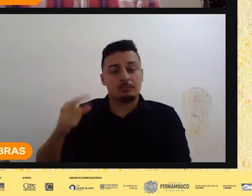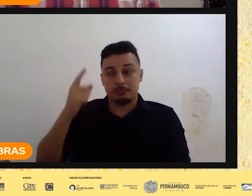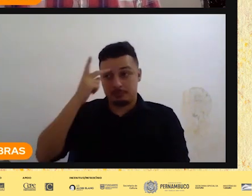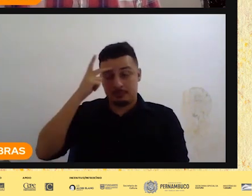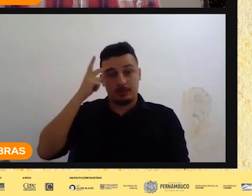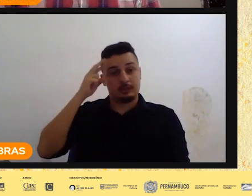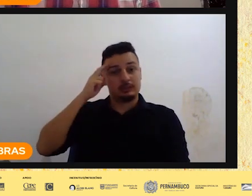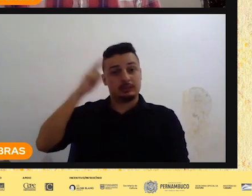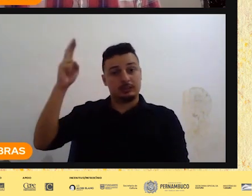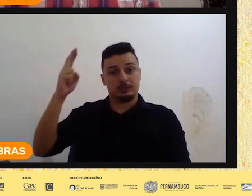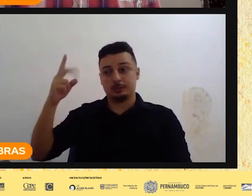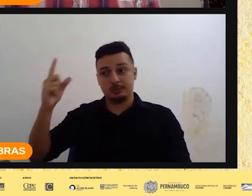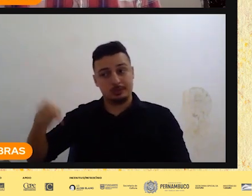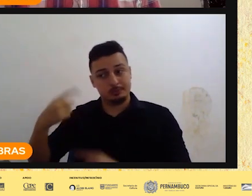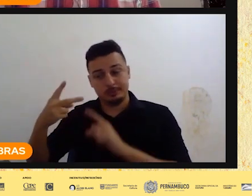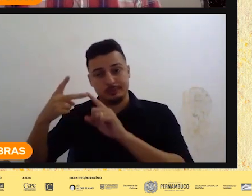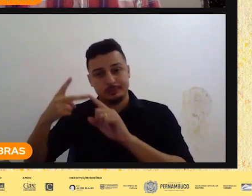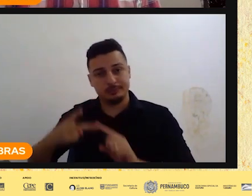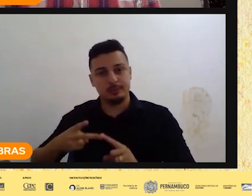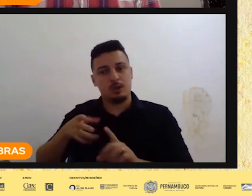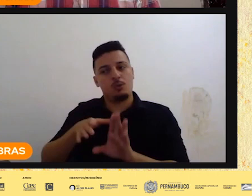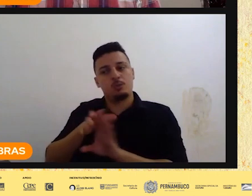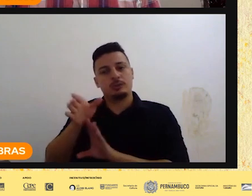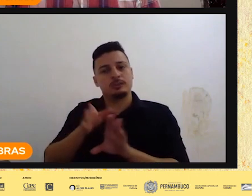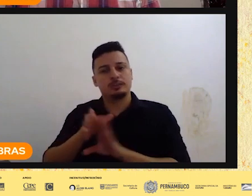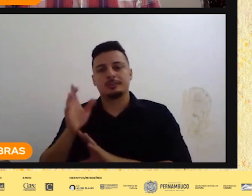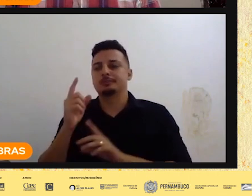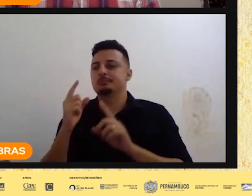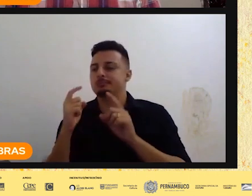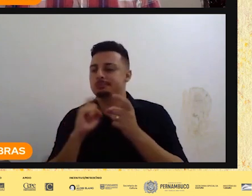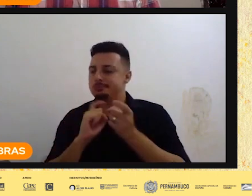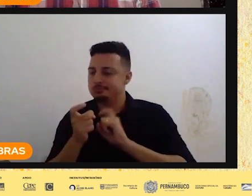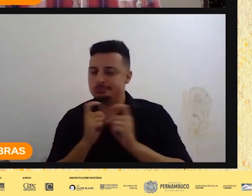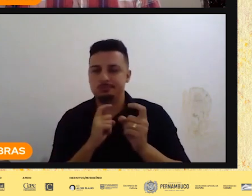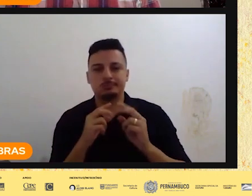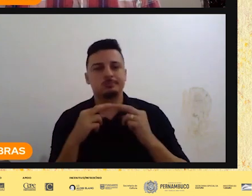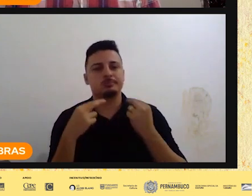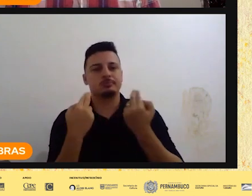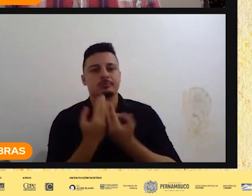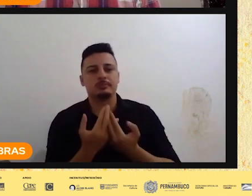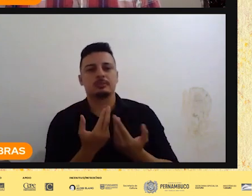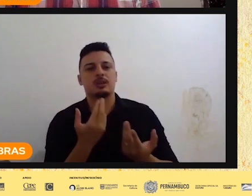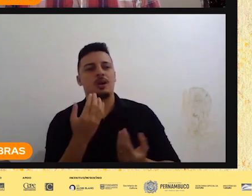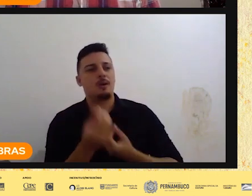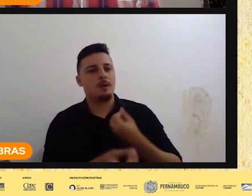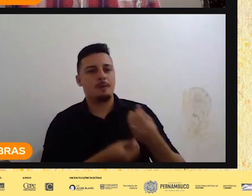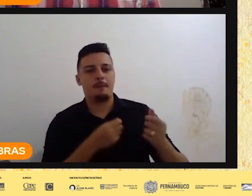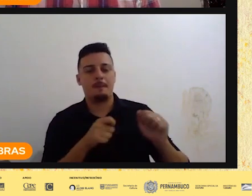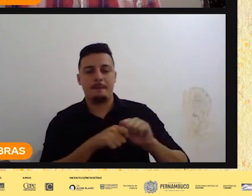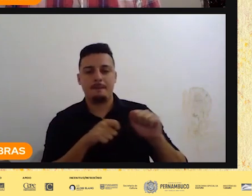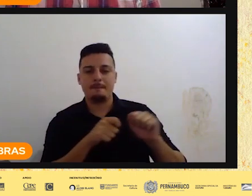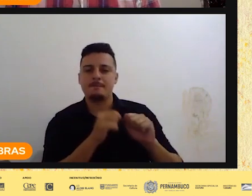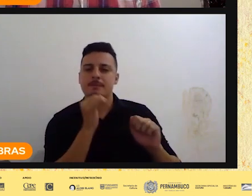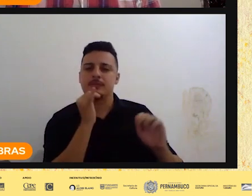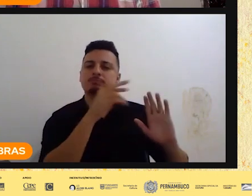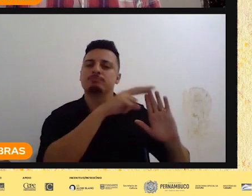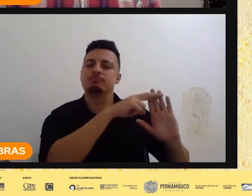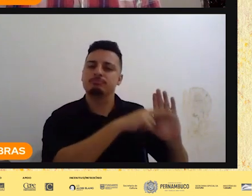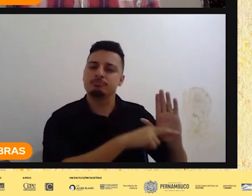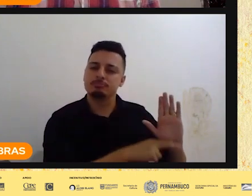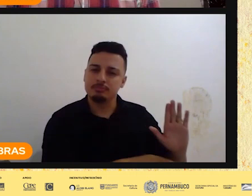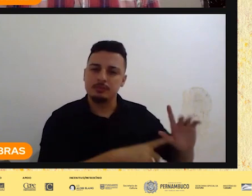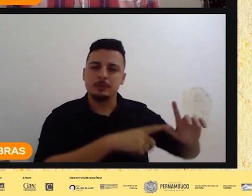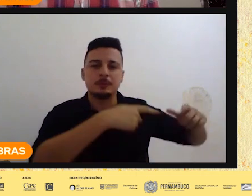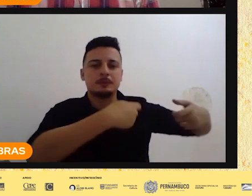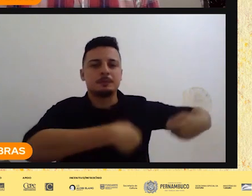assim, era sempre reuniões justamente pleiteando regras diferentes para o